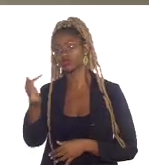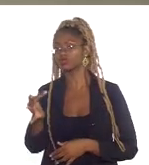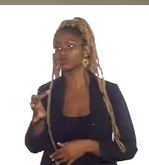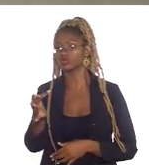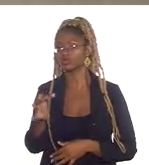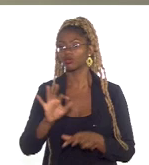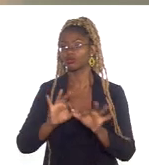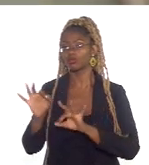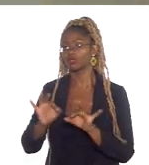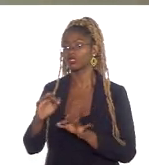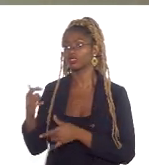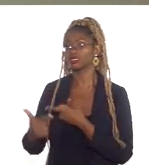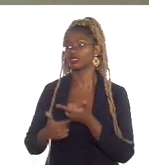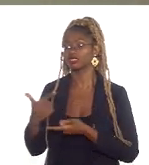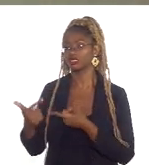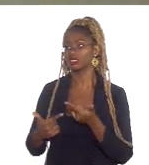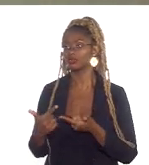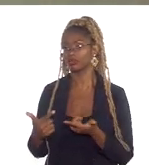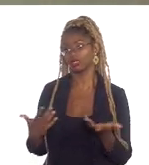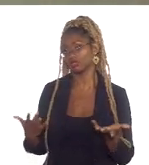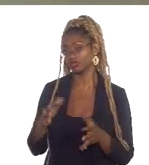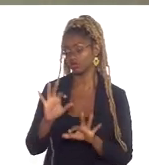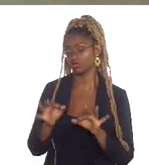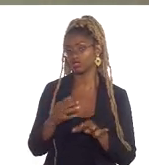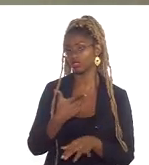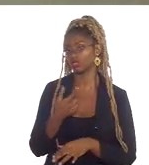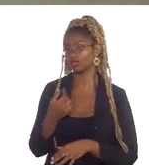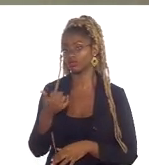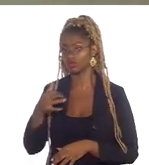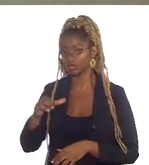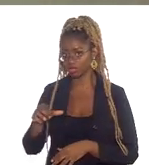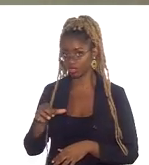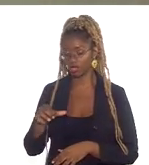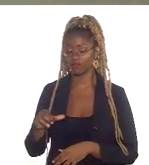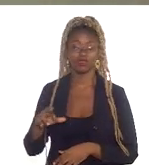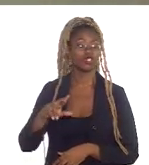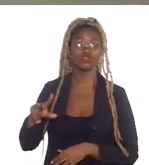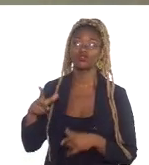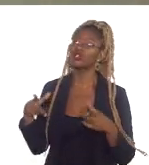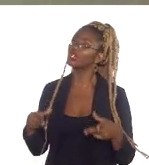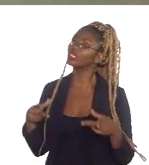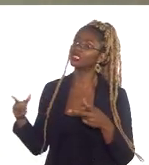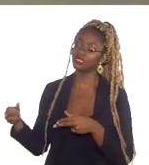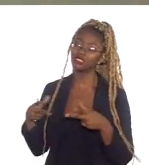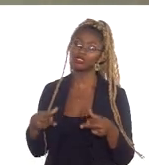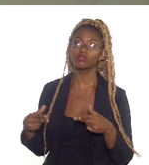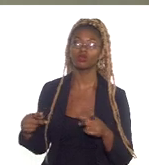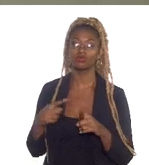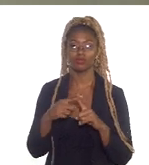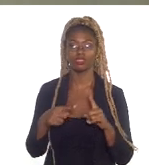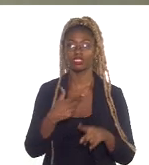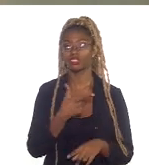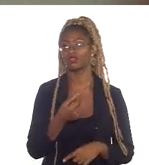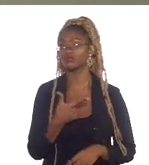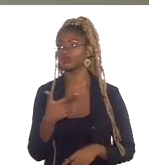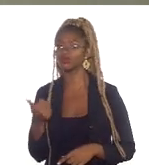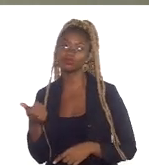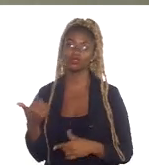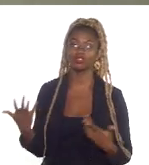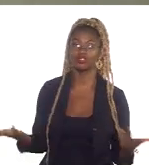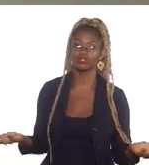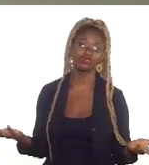de trabalho, evidentemente, em 2019, não é o mesmo plano de trabalho em metade de 2021, que se